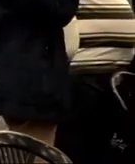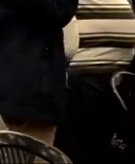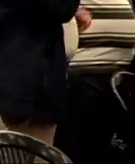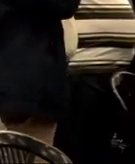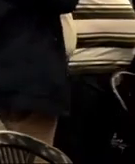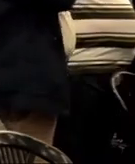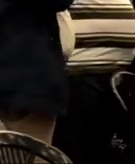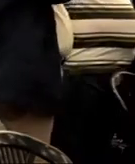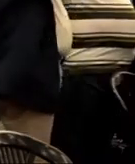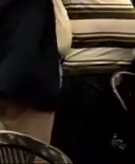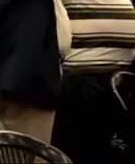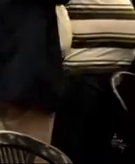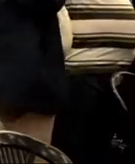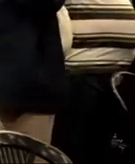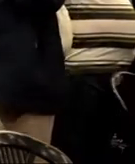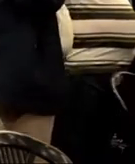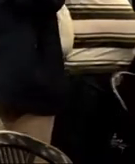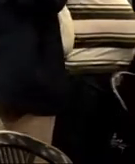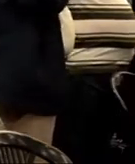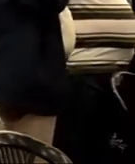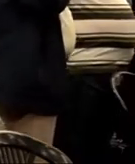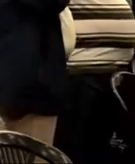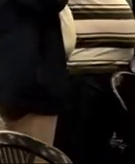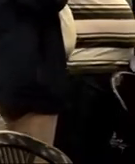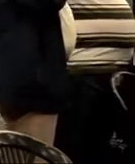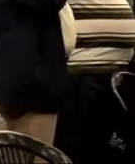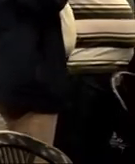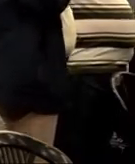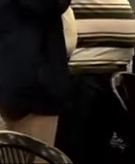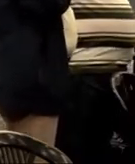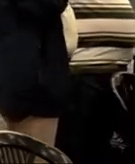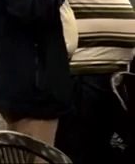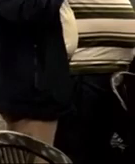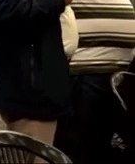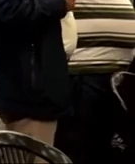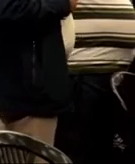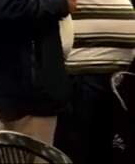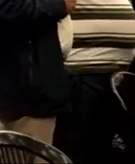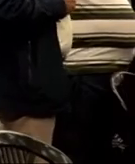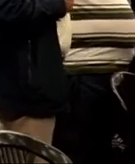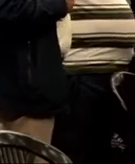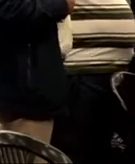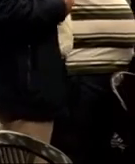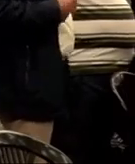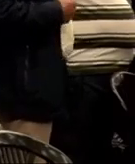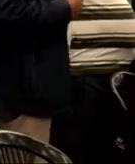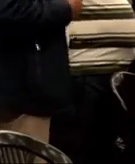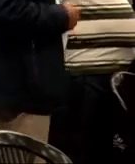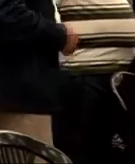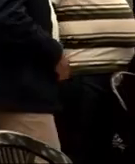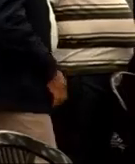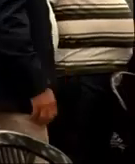Marighella, Carlos Marighella, aqui no Sindicato dos Metalúrgicos do ABC.